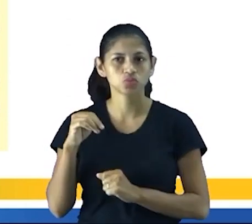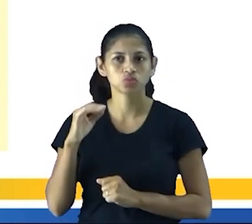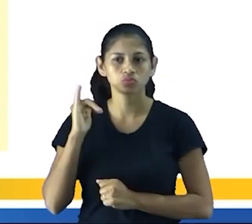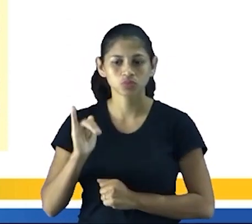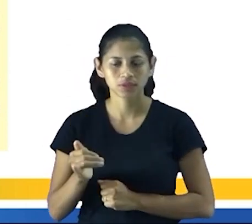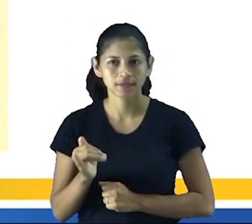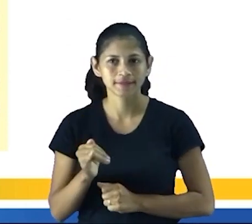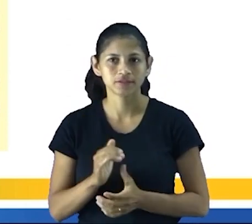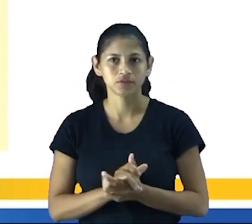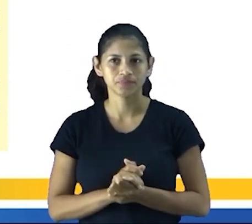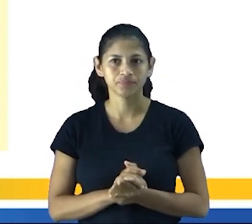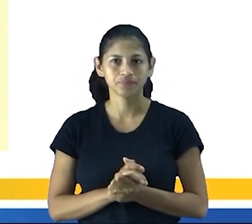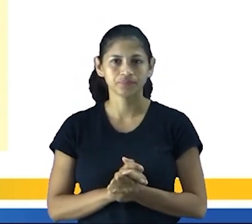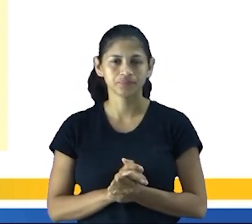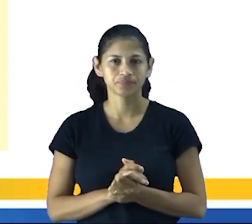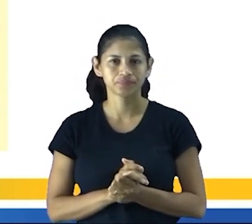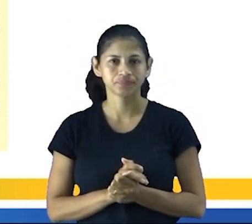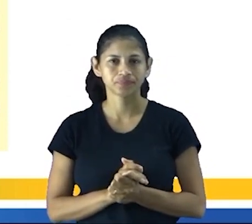bom? De narração.